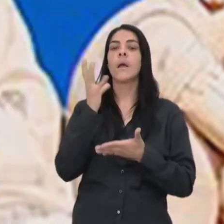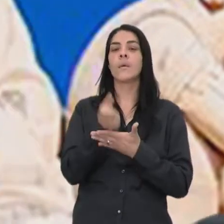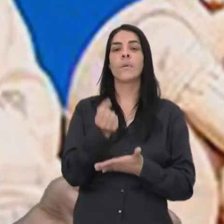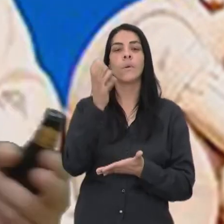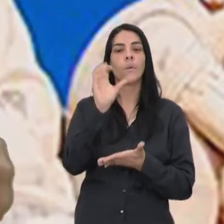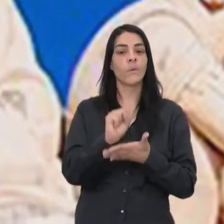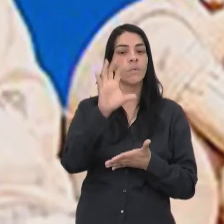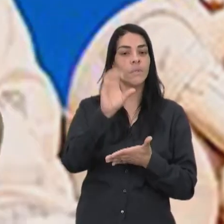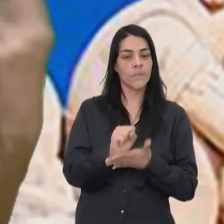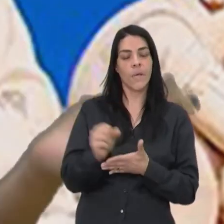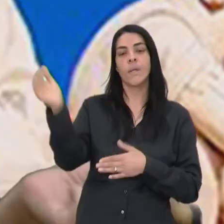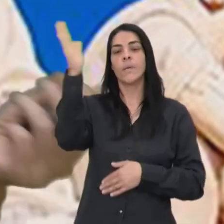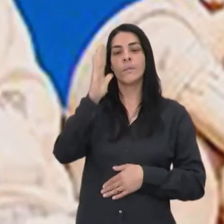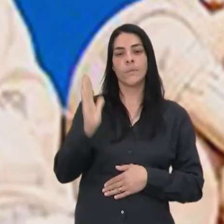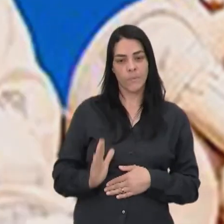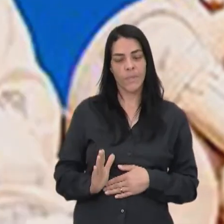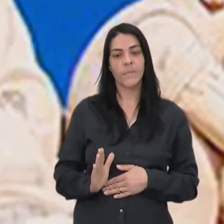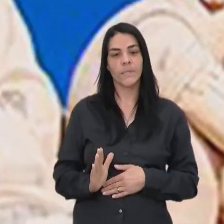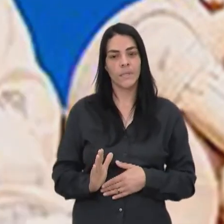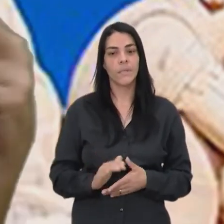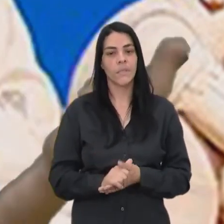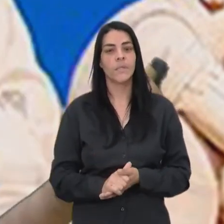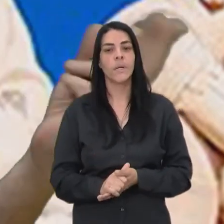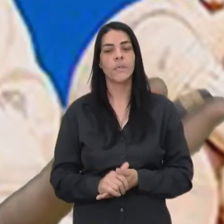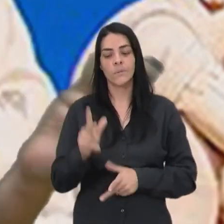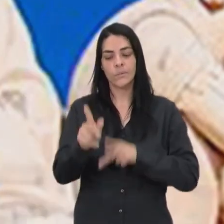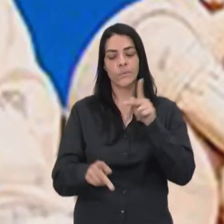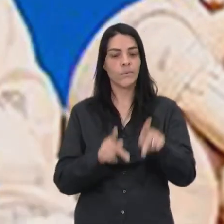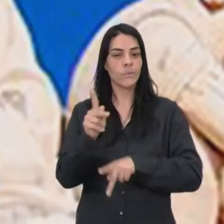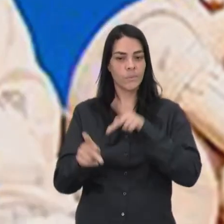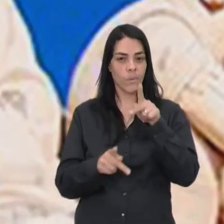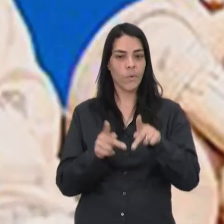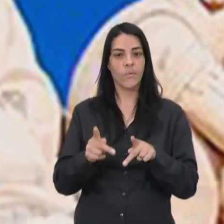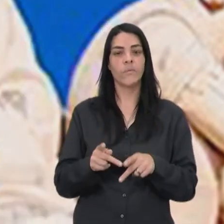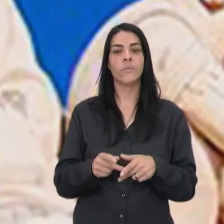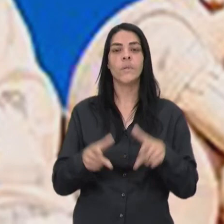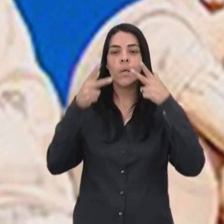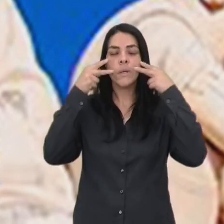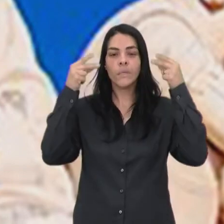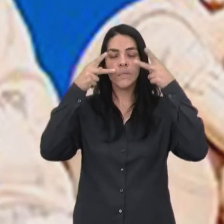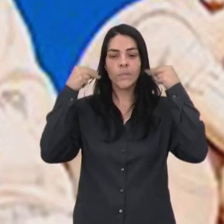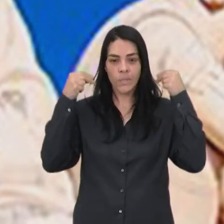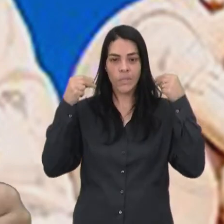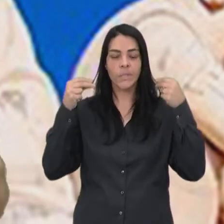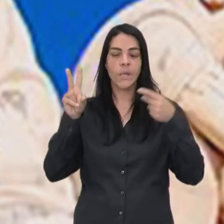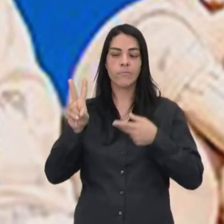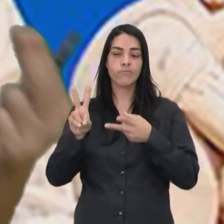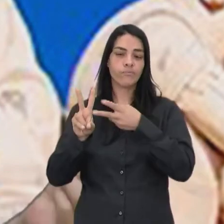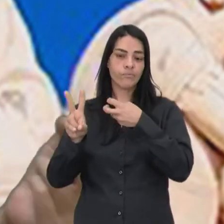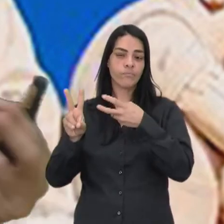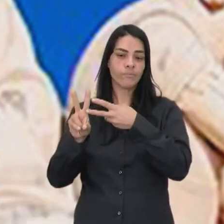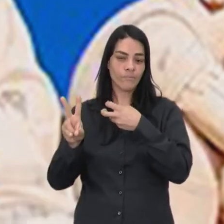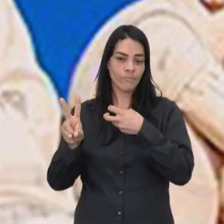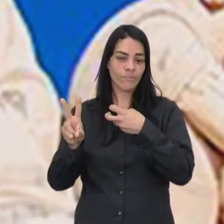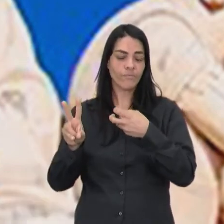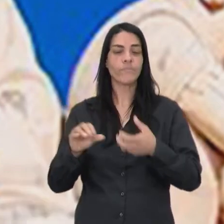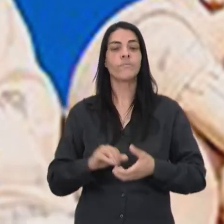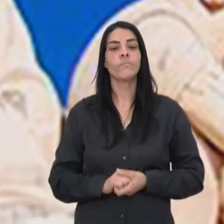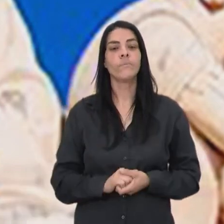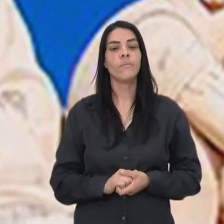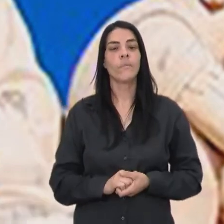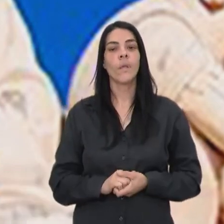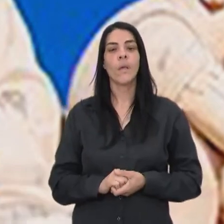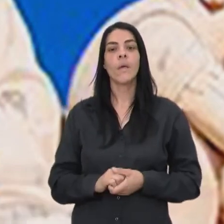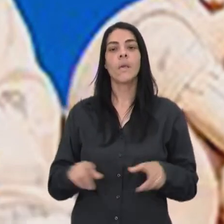povos que aqui já estavam, como é o caso dos povos originários, aí, os indígenas, e acho que menos ainda dos